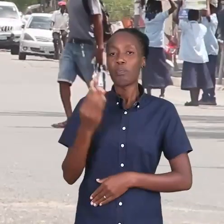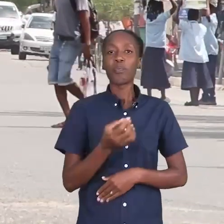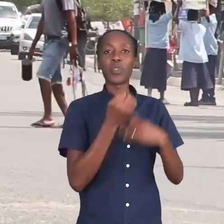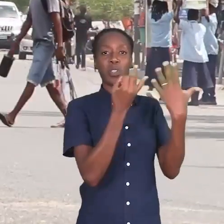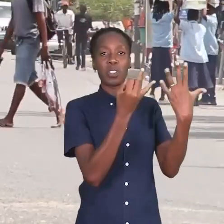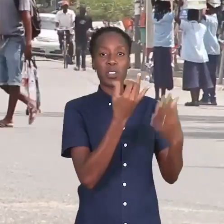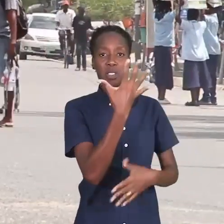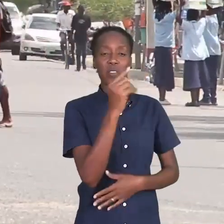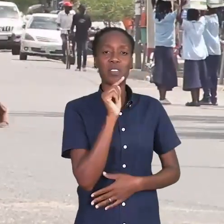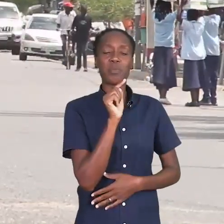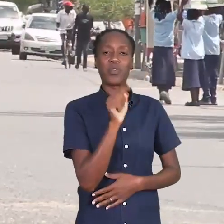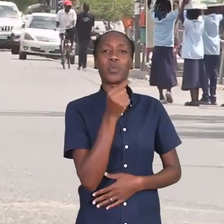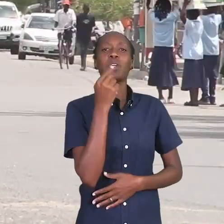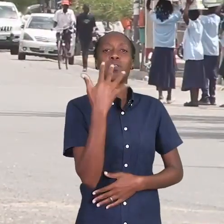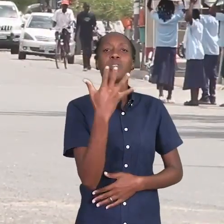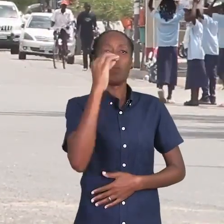mais elevada para os homens,